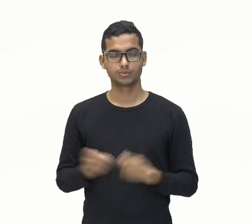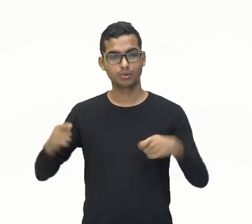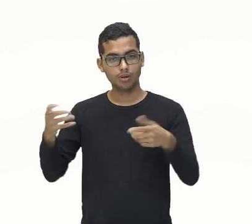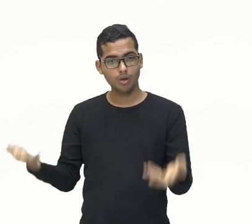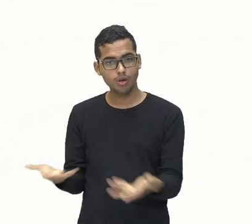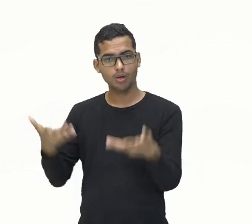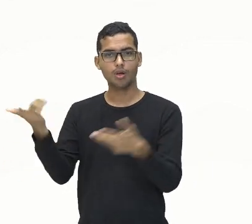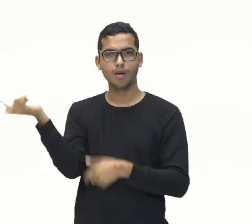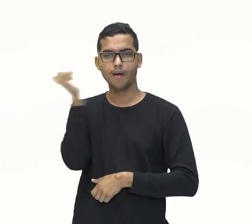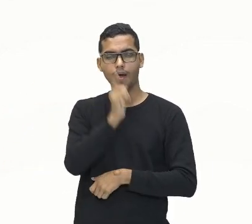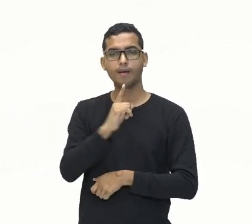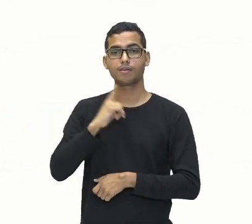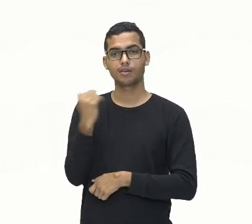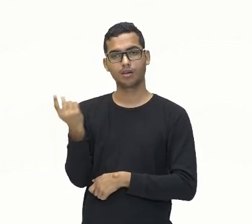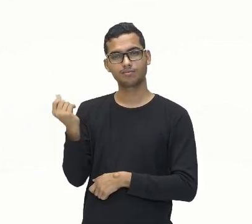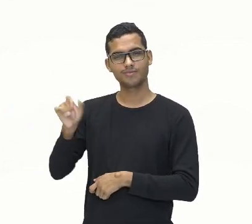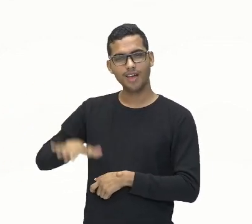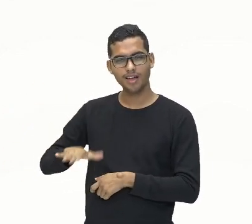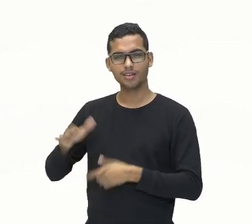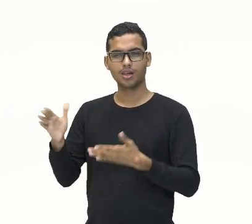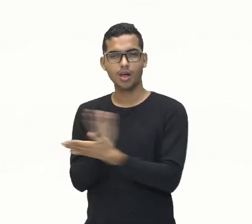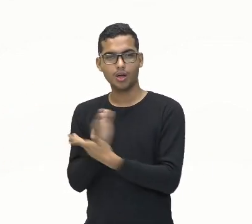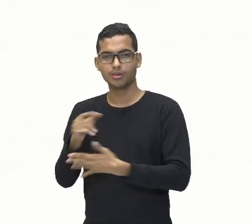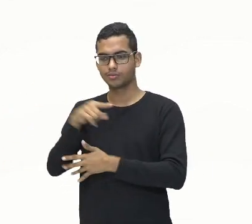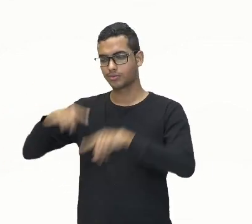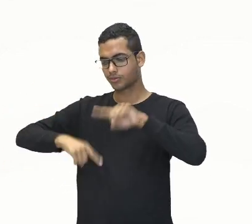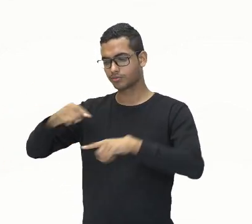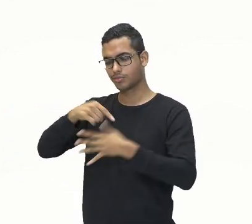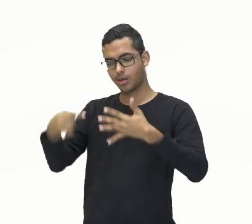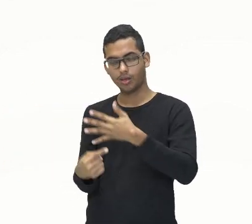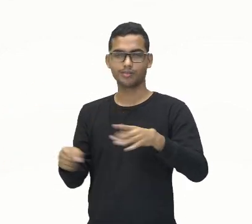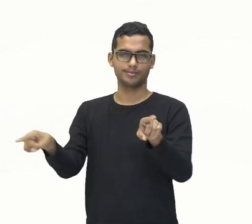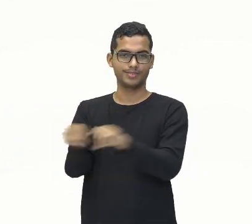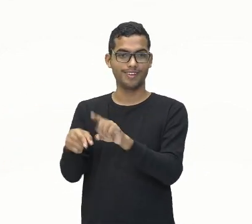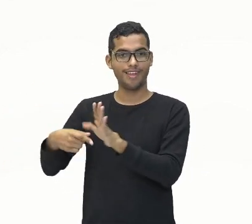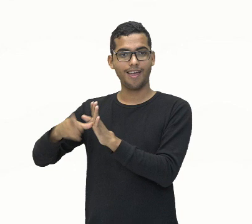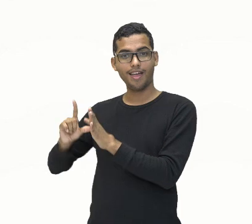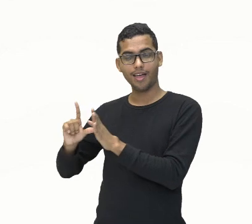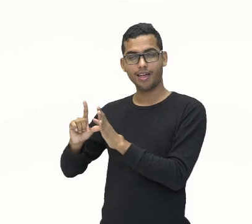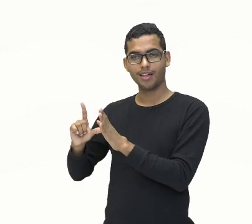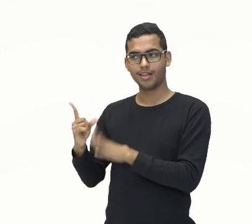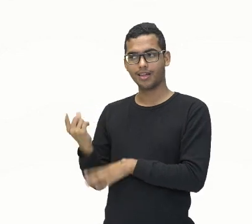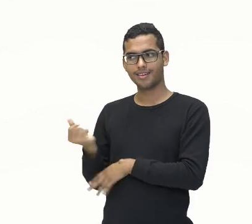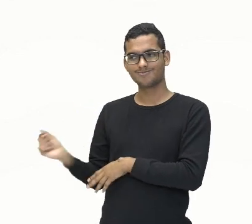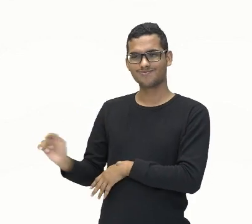o acesso e o barateamento de determinados produtos antes